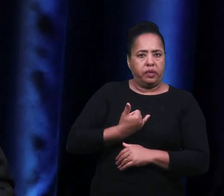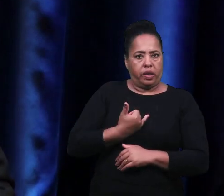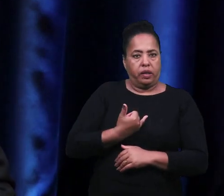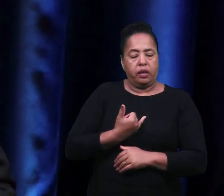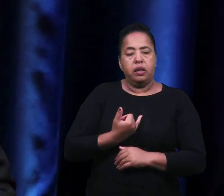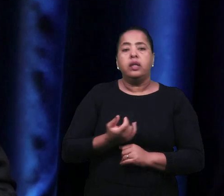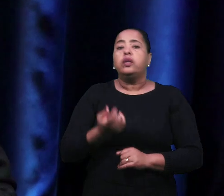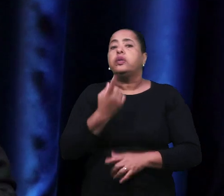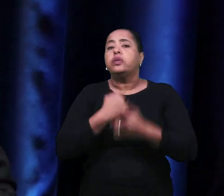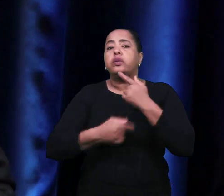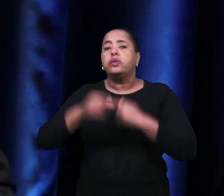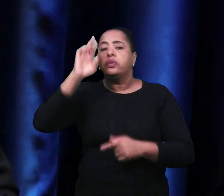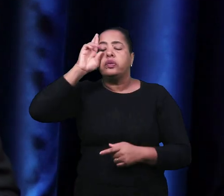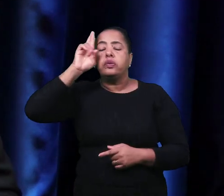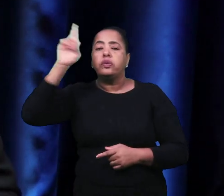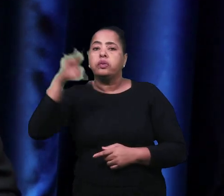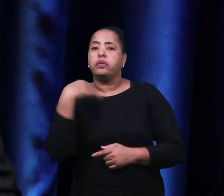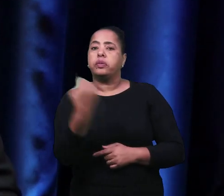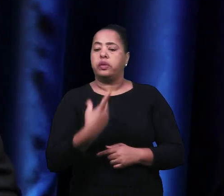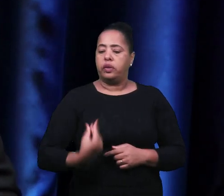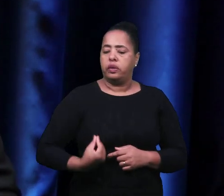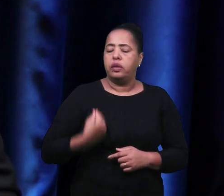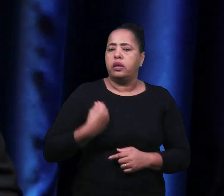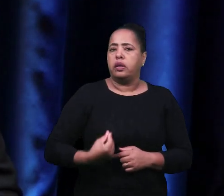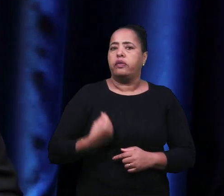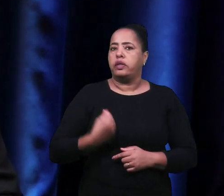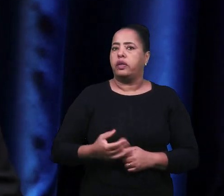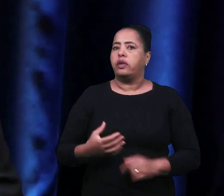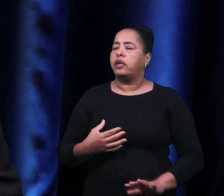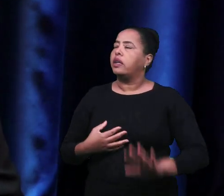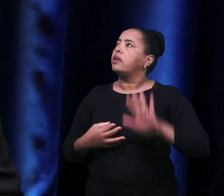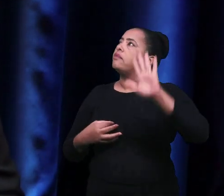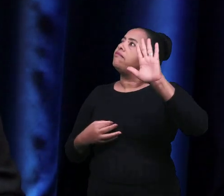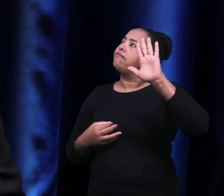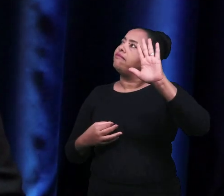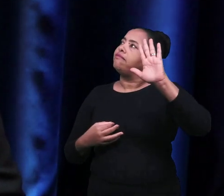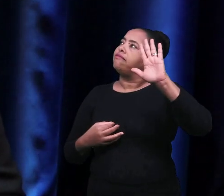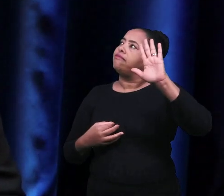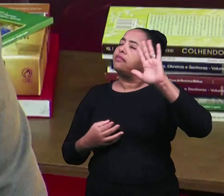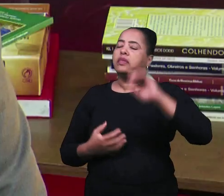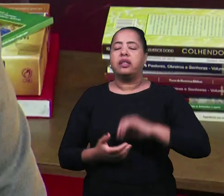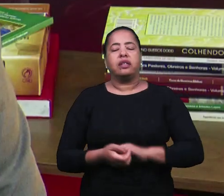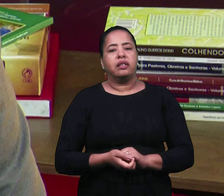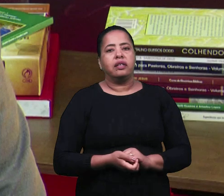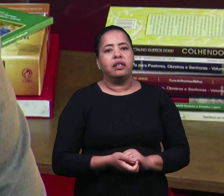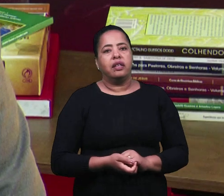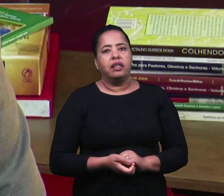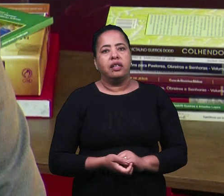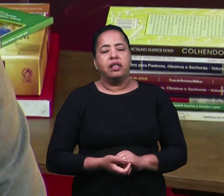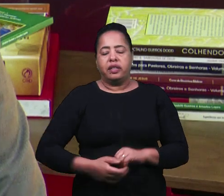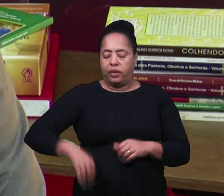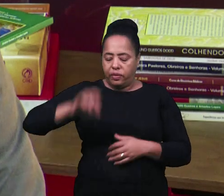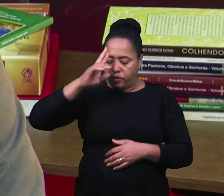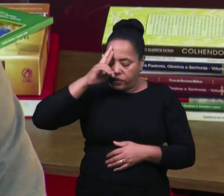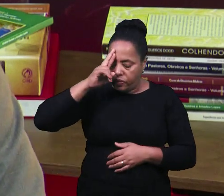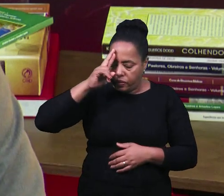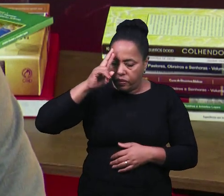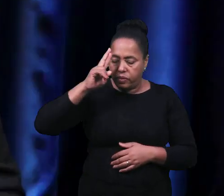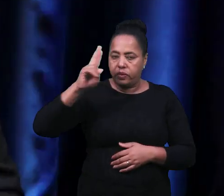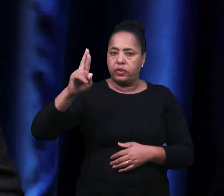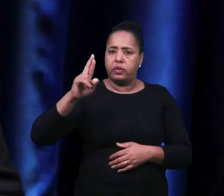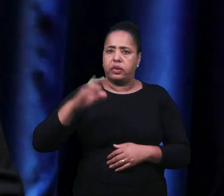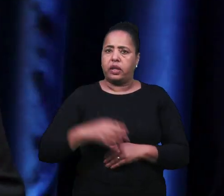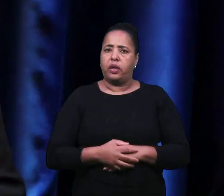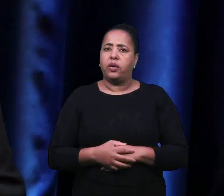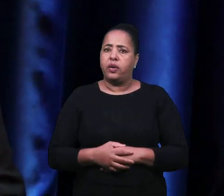que o Senhor quer ouvir de nós é justamente esse. É isso, né? Eis-me aqui. Foi o que o Senhor, Isaías disse,